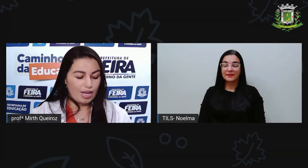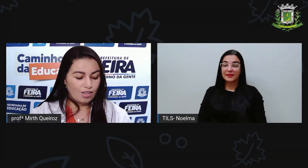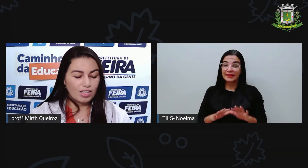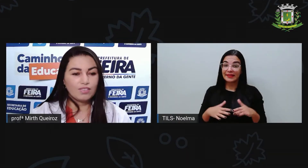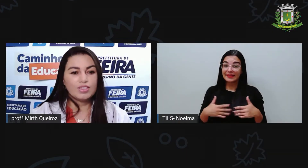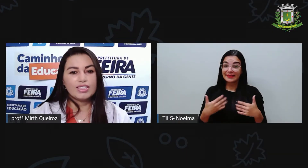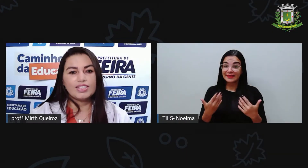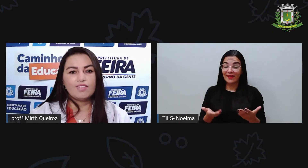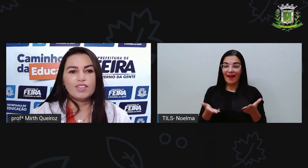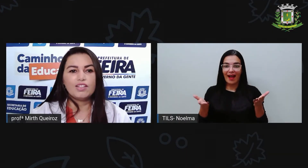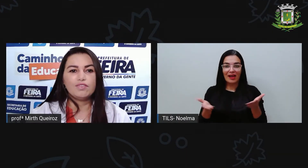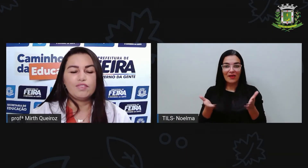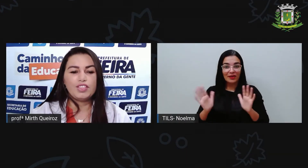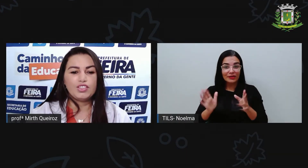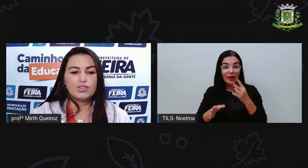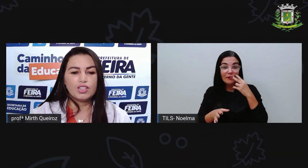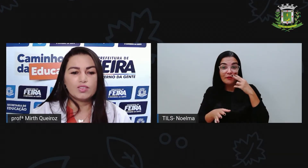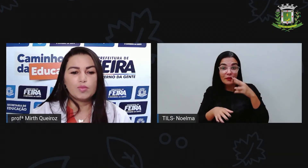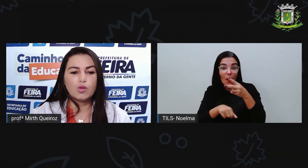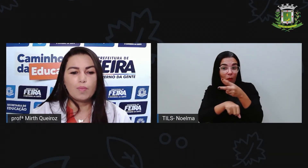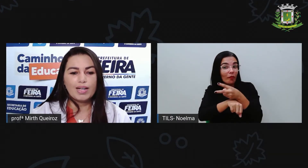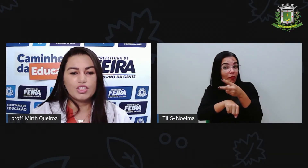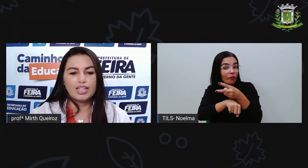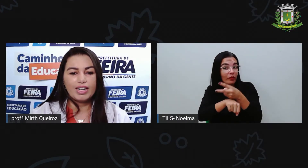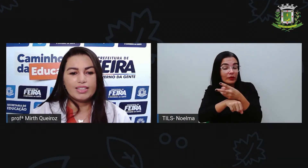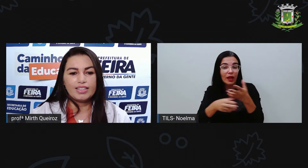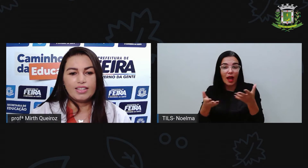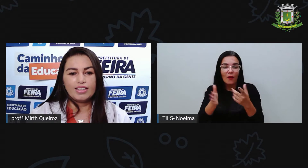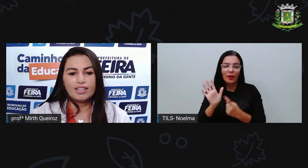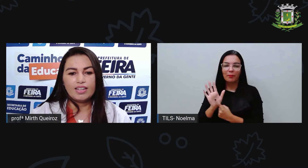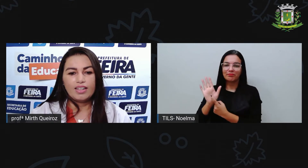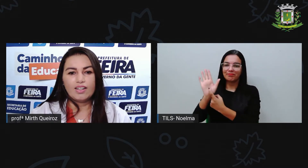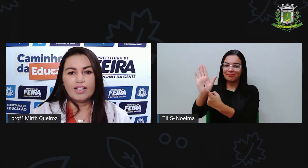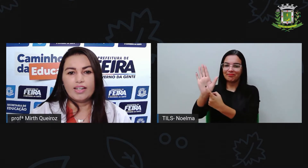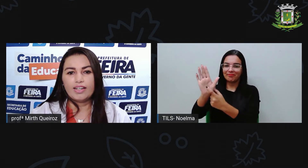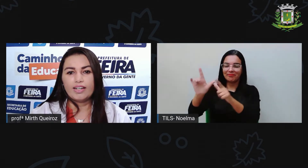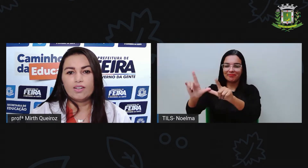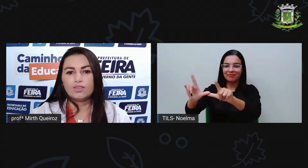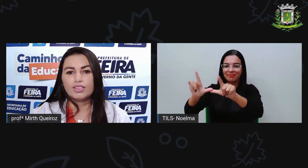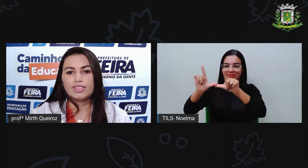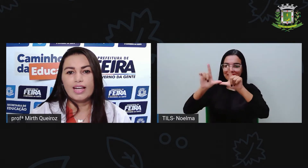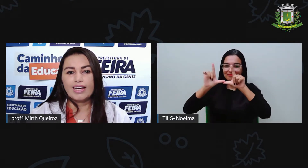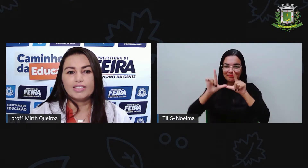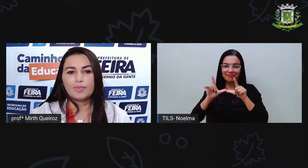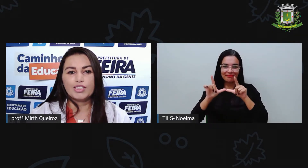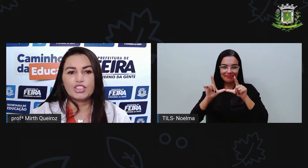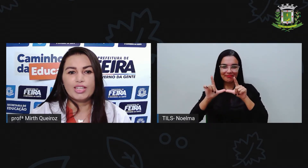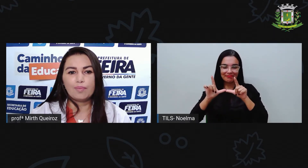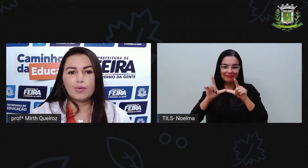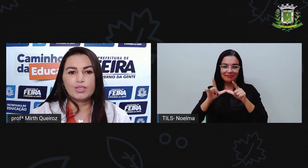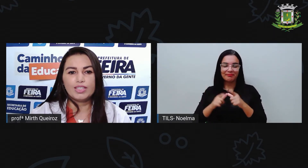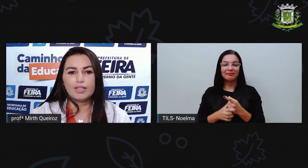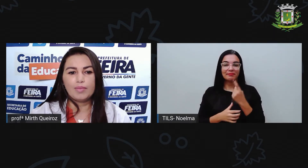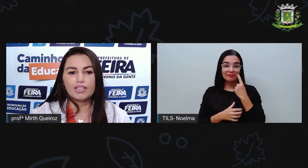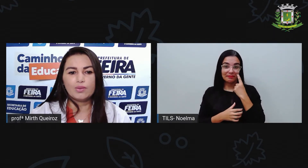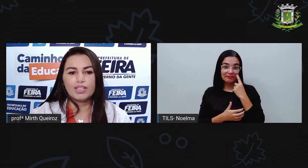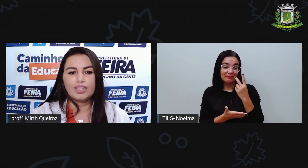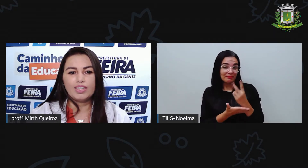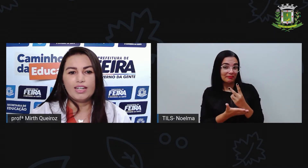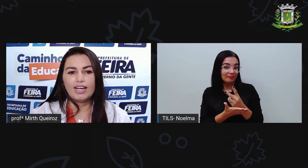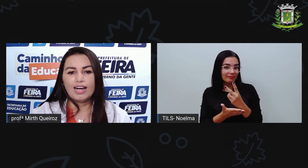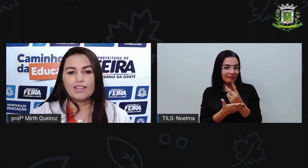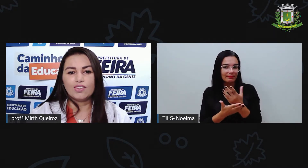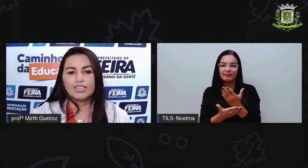Bom, agora que vocês já viram o vídeo, nós vamos compartilhar aqui os slides para a gente dar prosseguimento